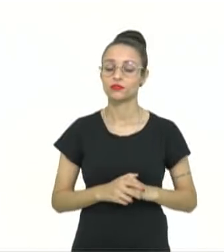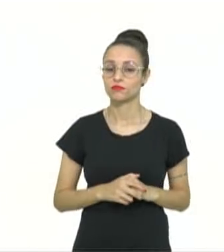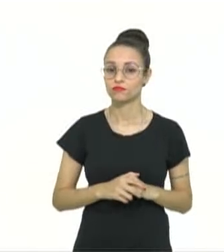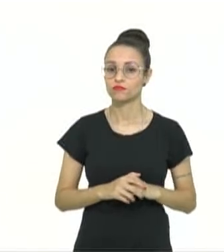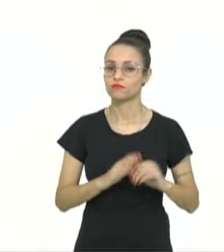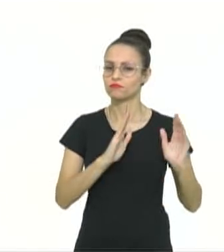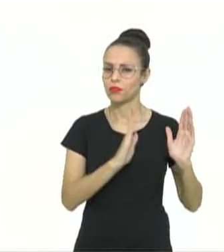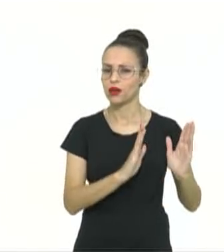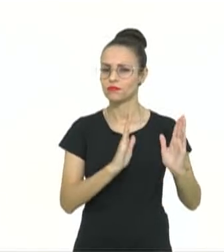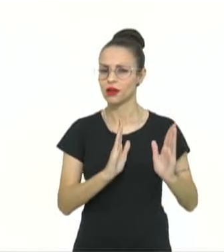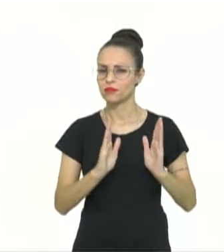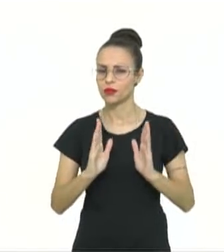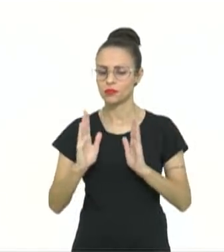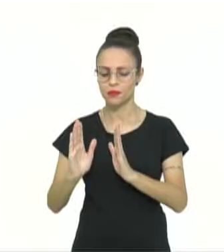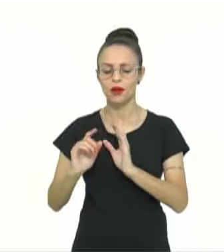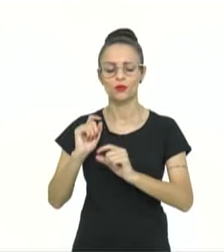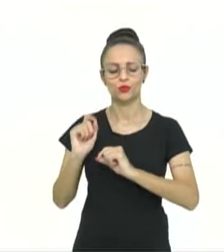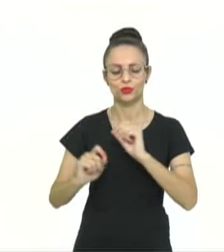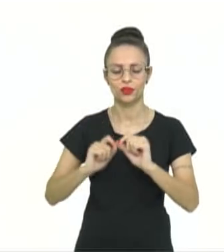tudo, né, você